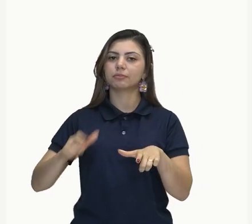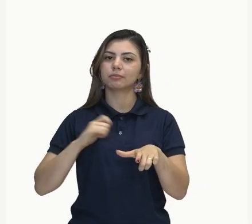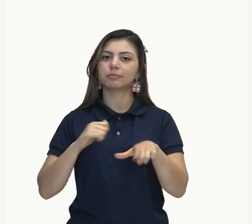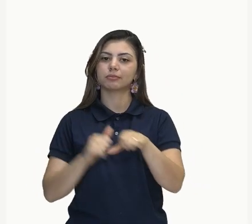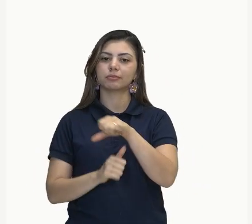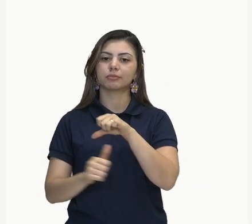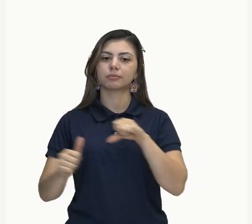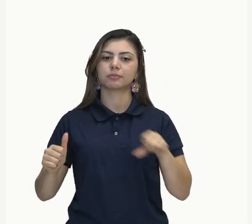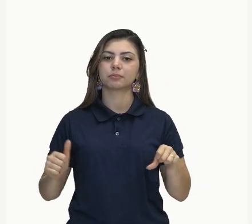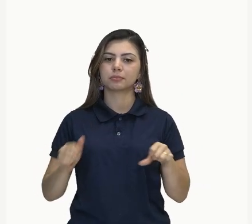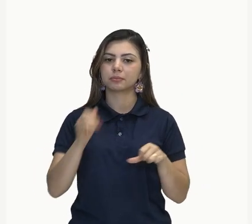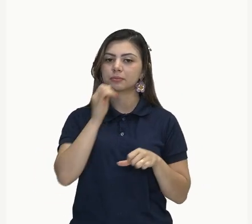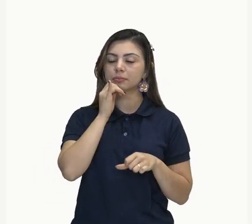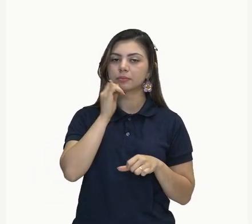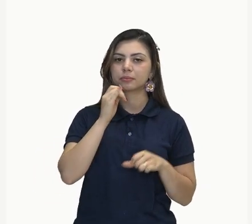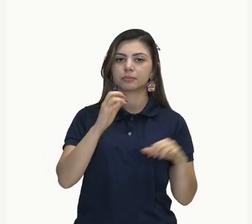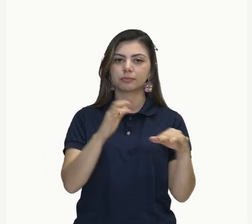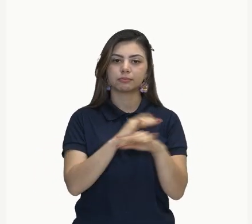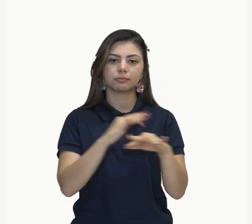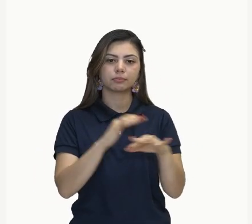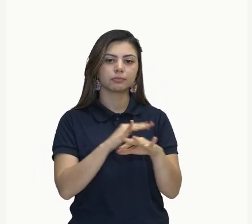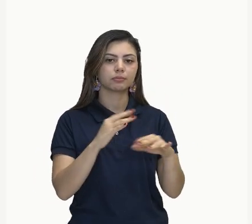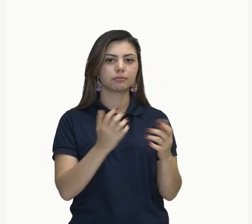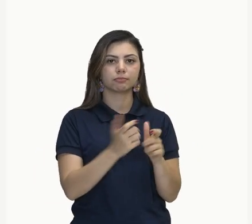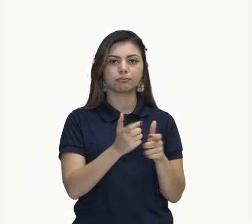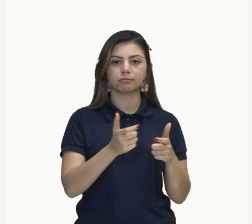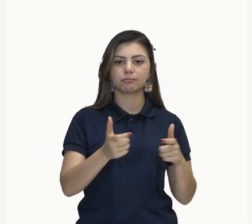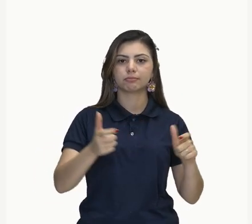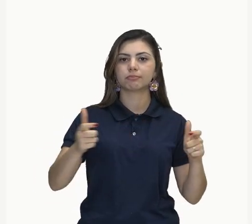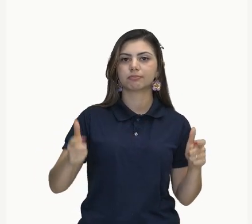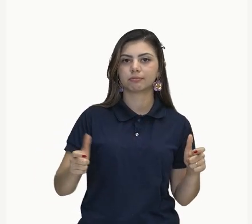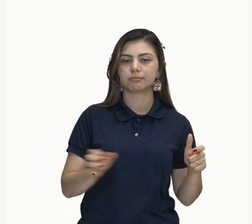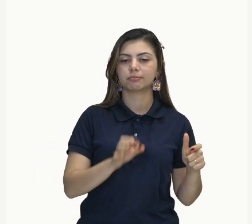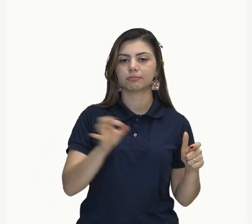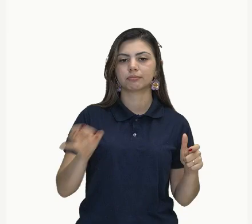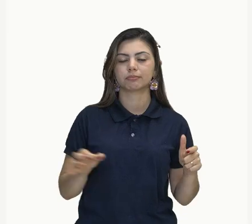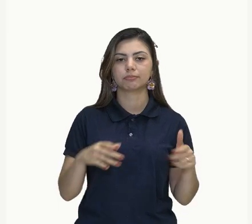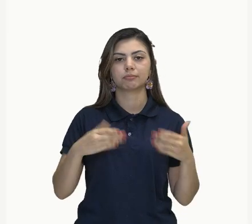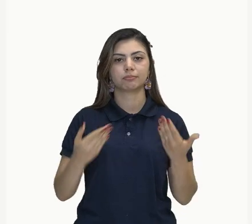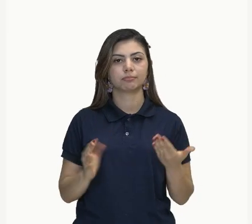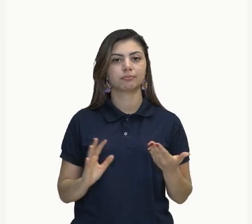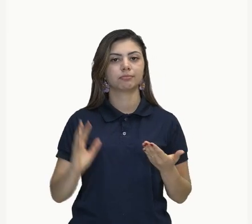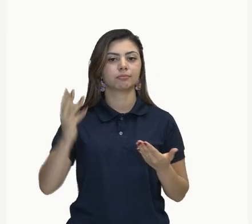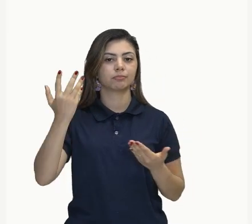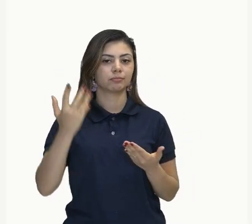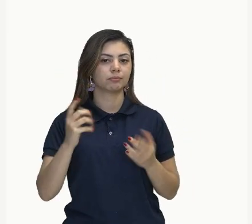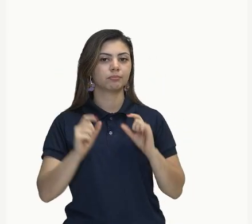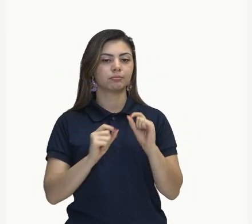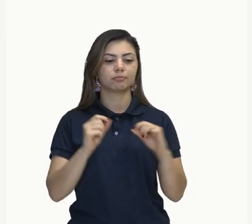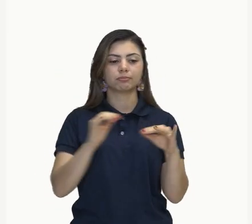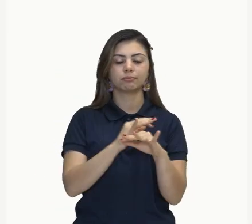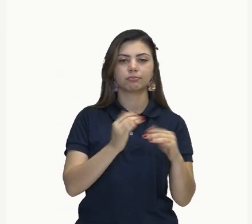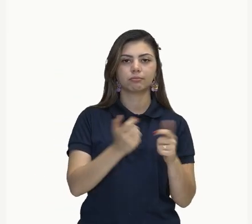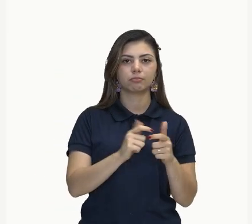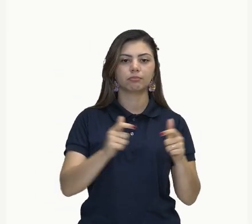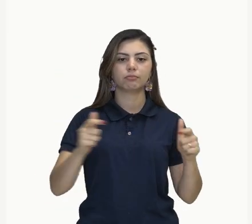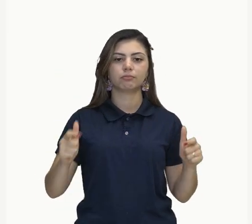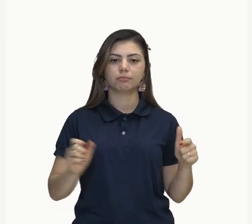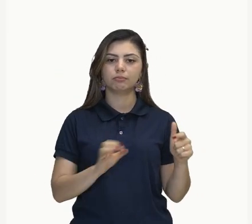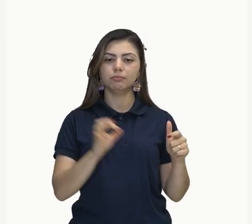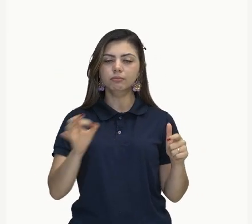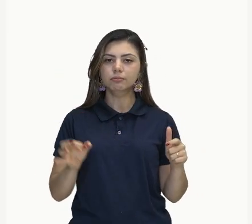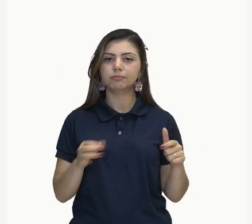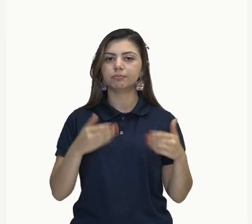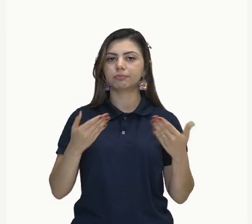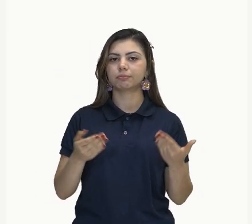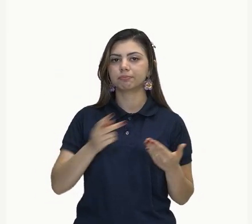como? Através da expansão das cidades. Então, as cidades são cada vez maiores, ocorre o processo de urbanização. Nesse processo de urbanização,